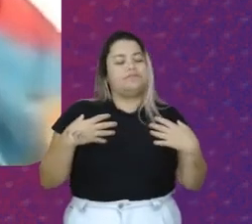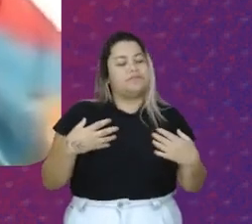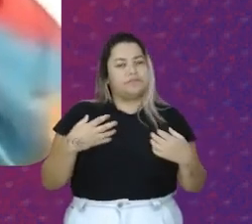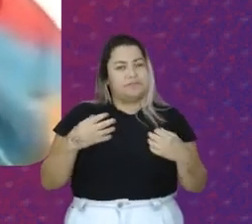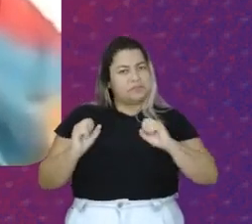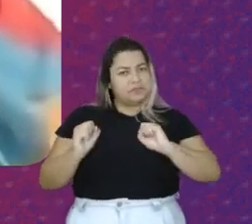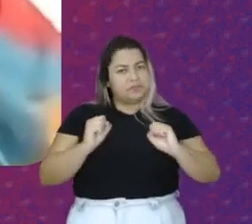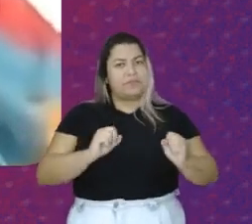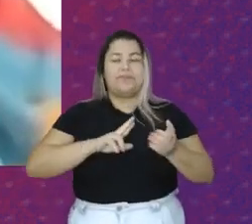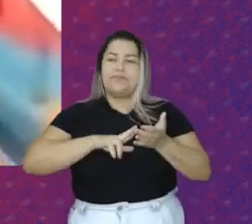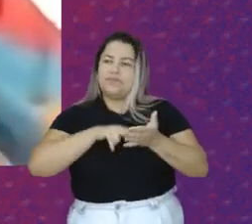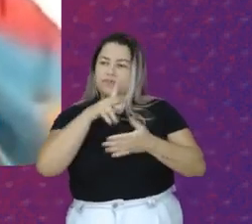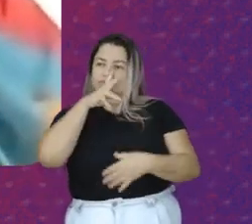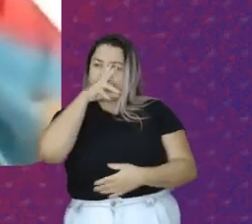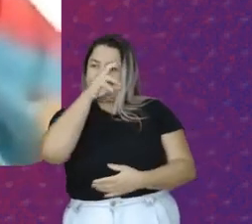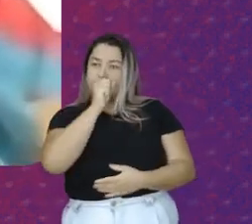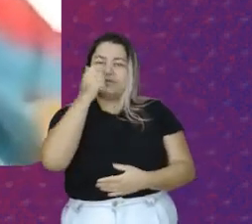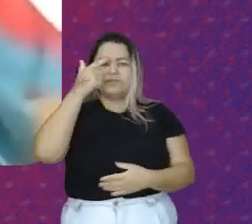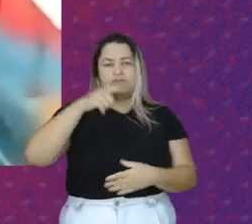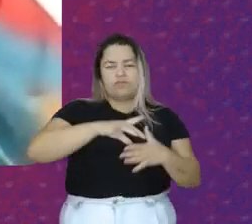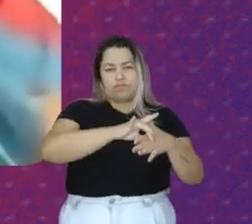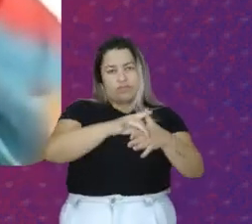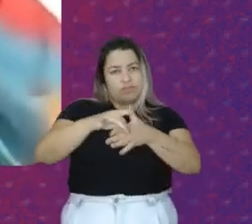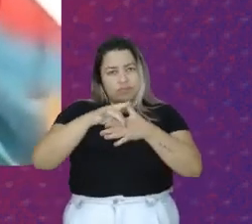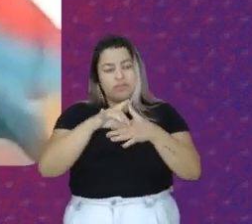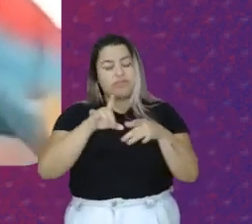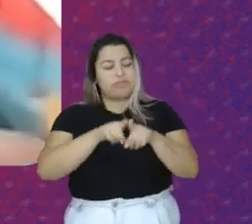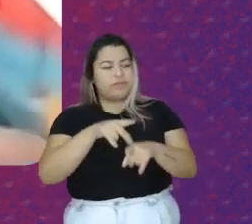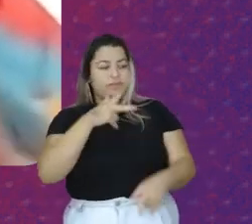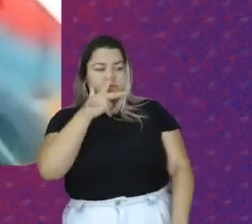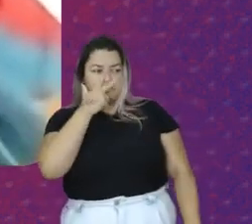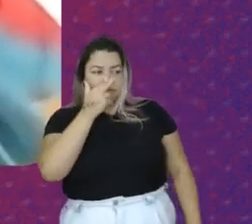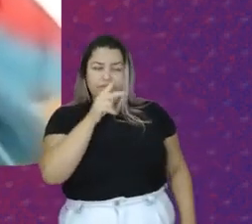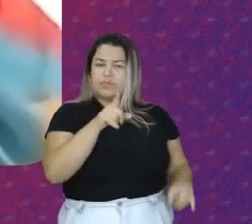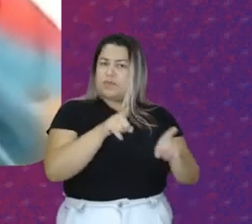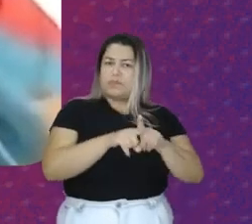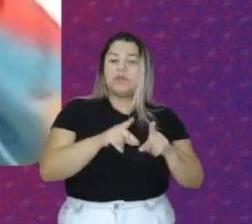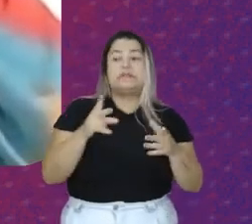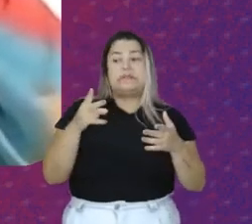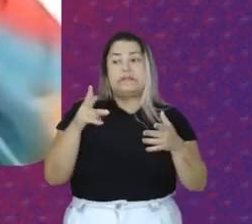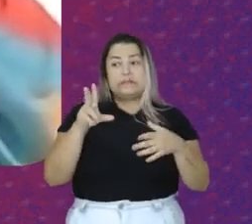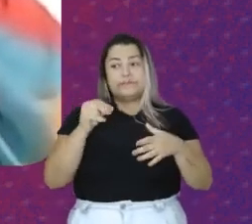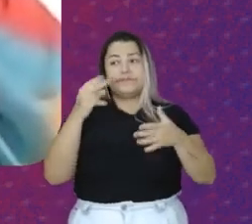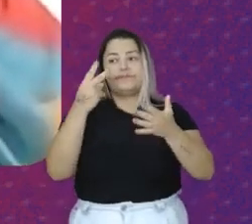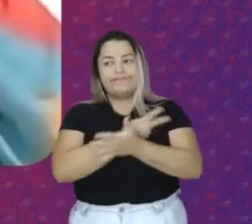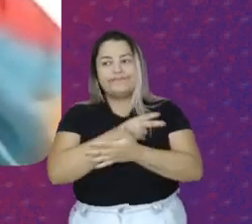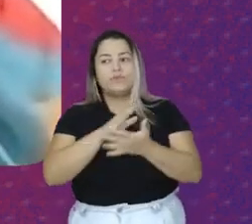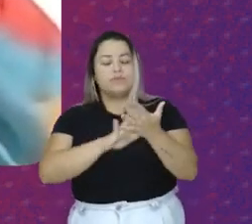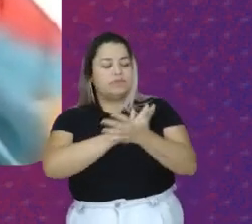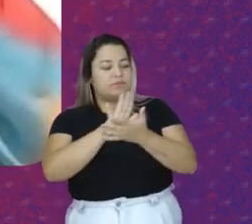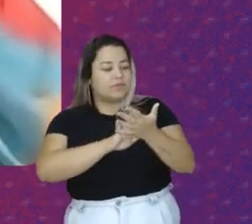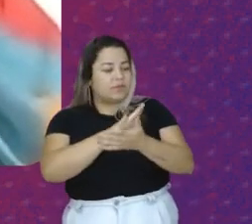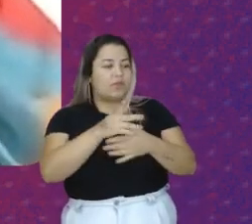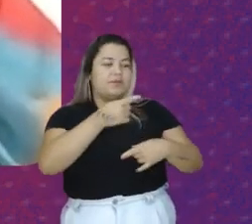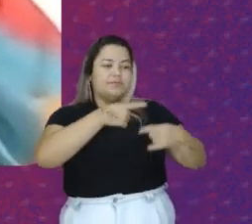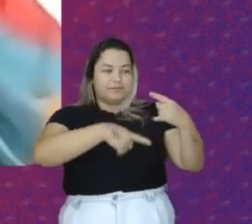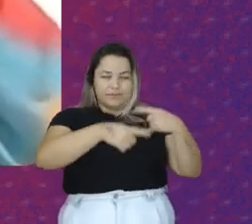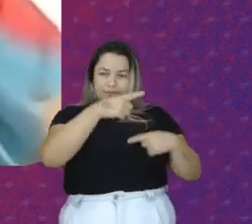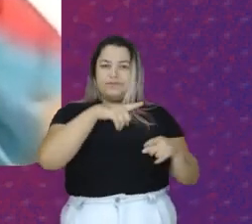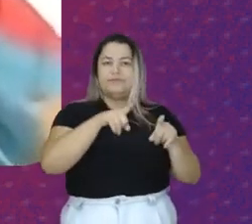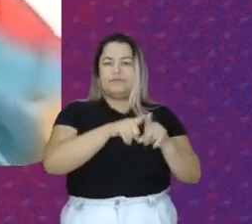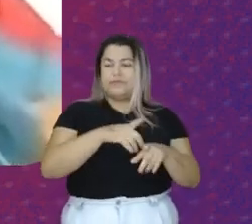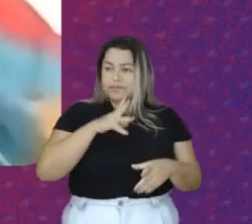fortalecer. E também fortalecer outras lideranças. Acho que lideranças não surgem do nada, lideranças são construídas, lideranças